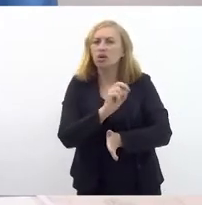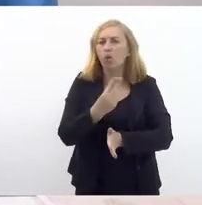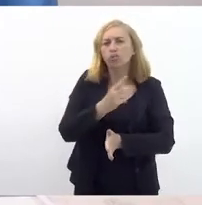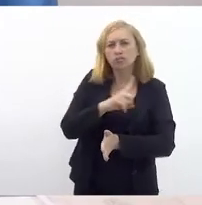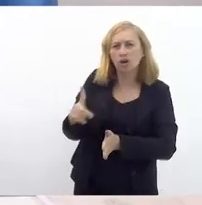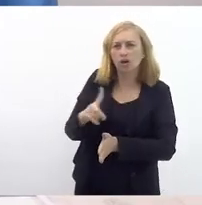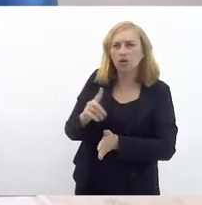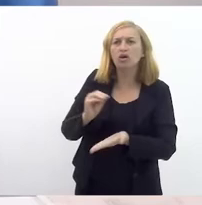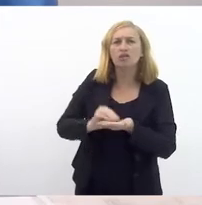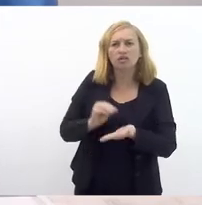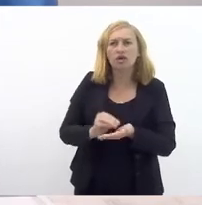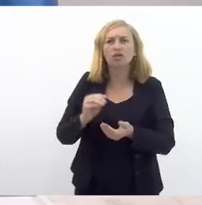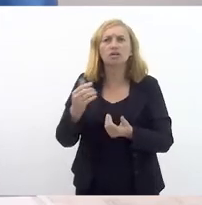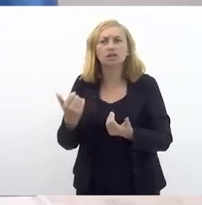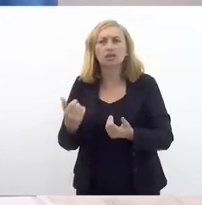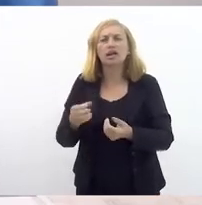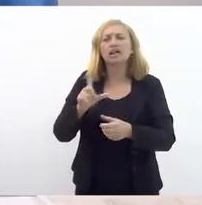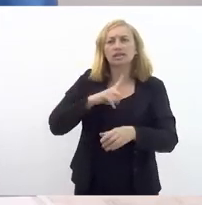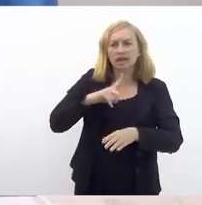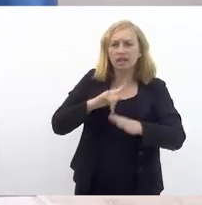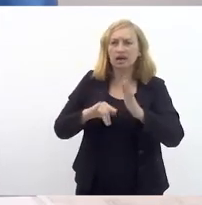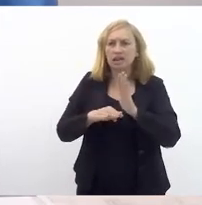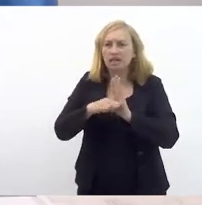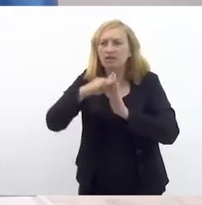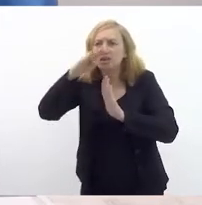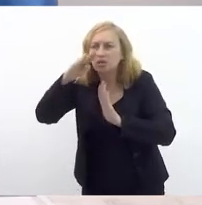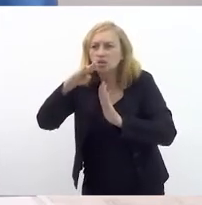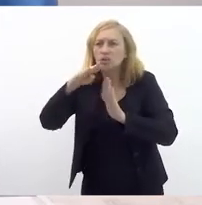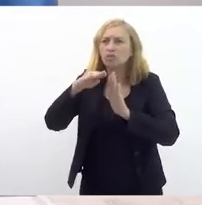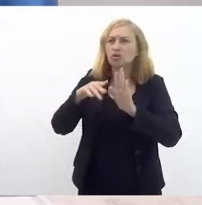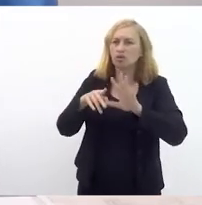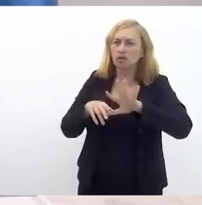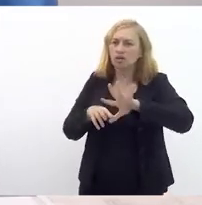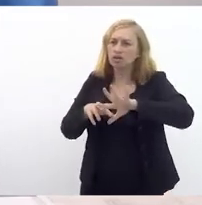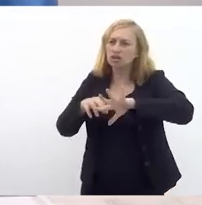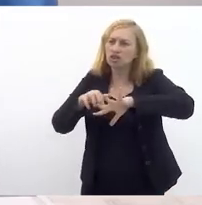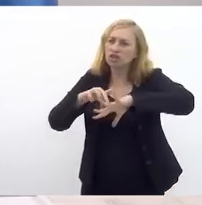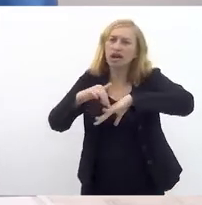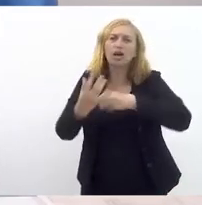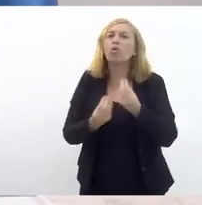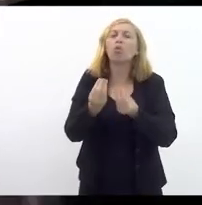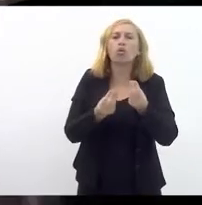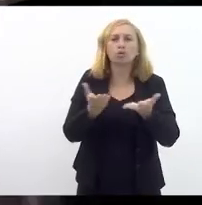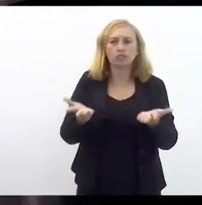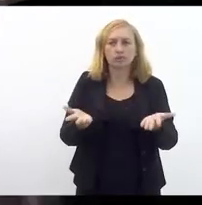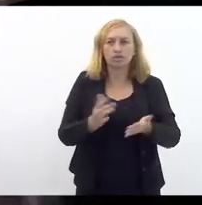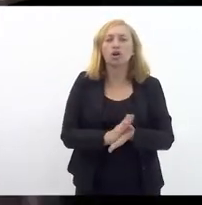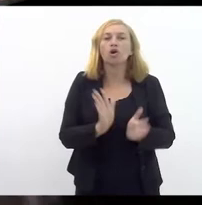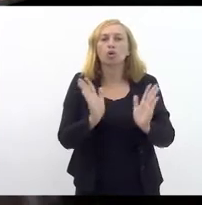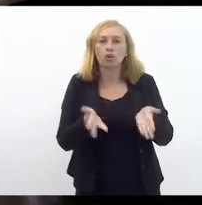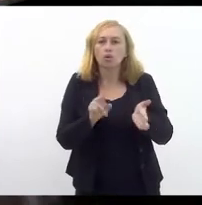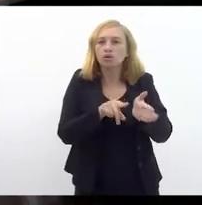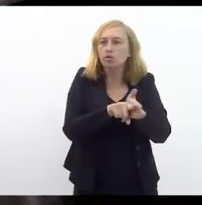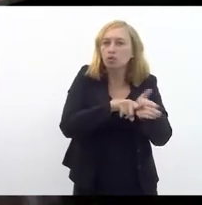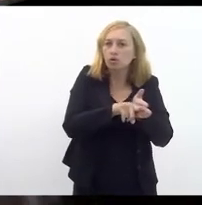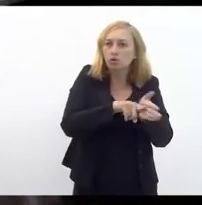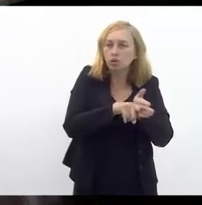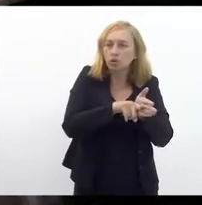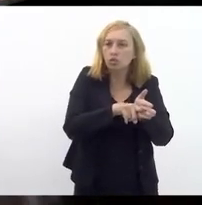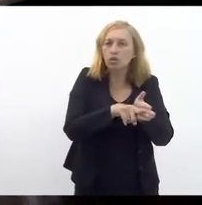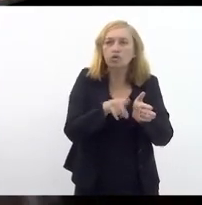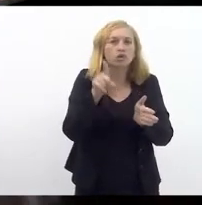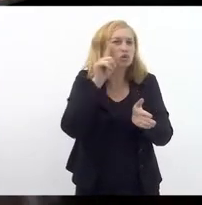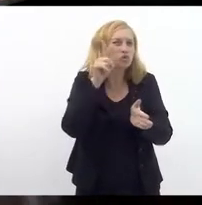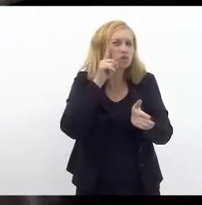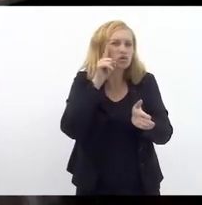o que falta para ser? Tem elevador, escada rolante, o que mais? Hoje a agência ela realiza a fiscalização permanente em